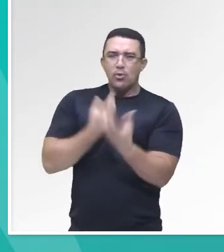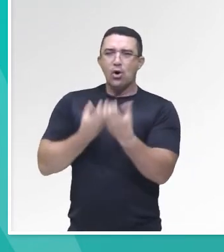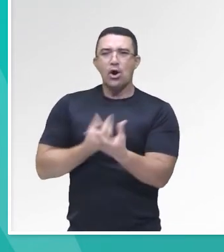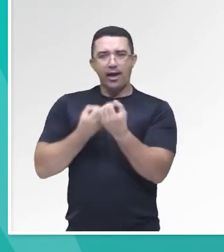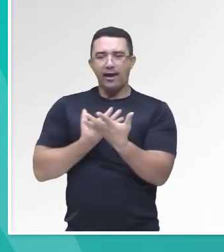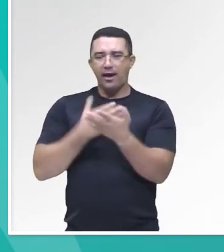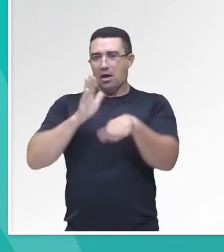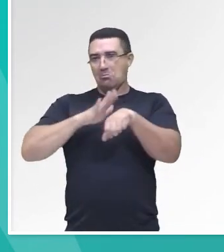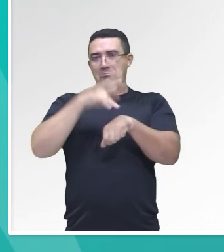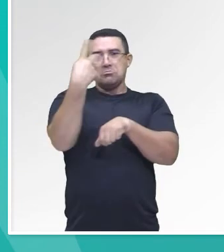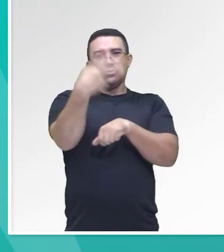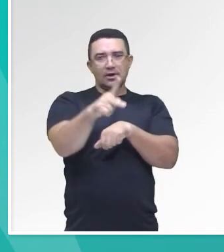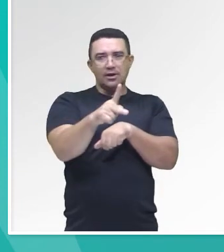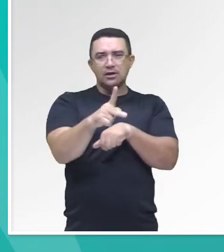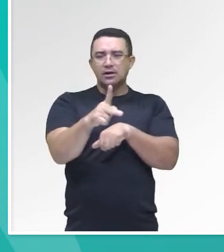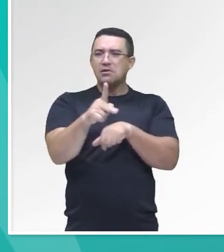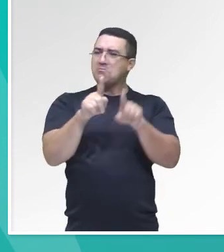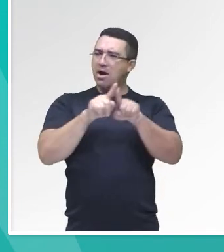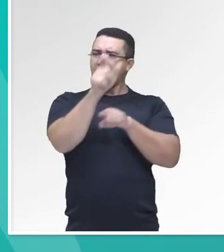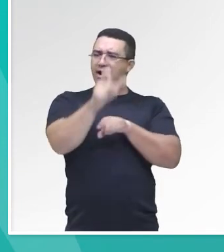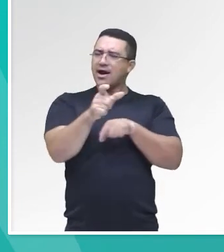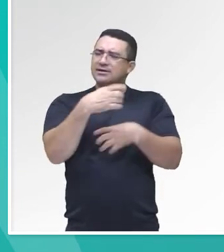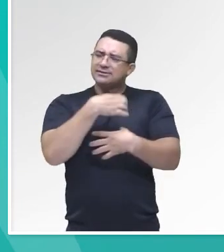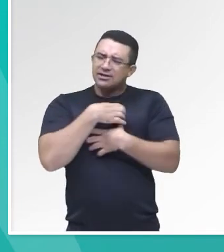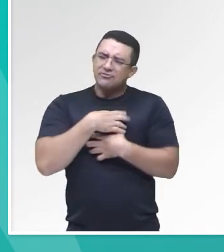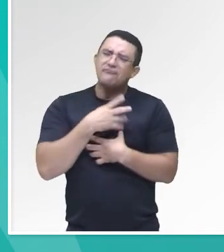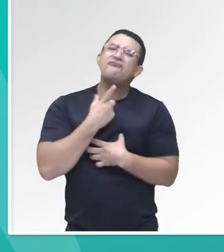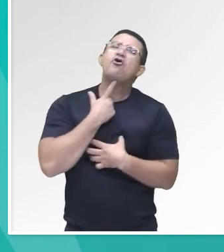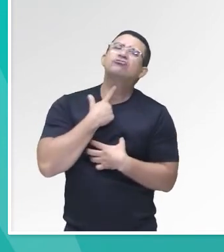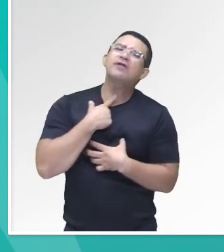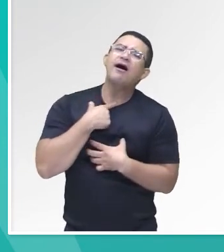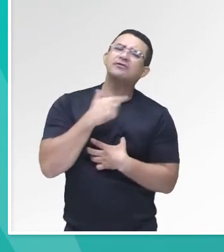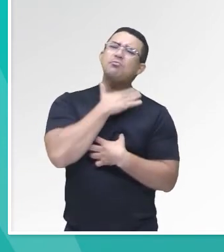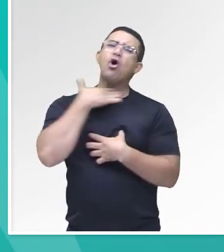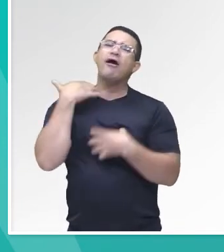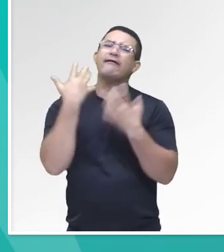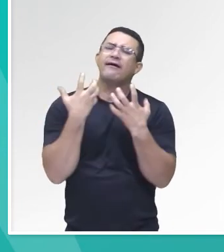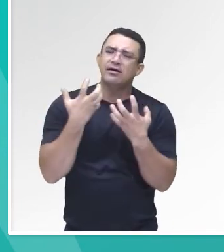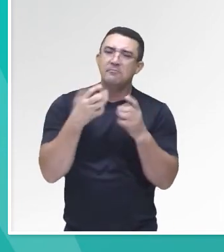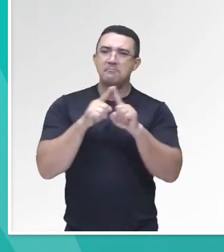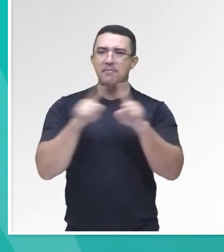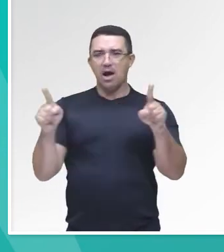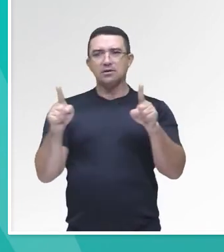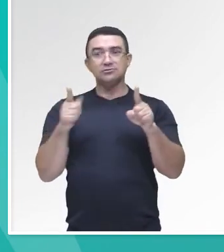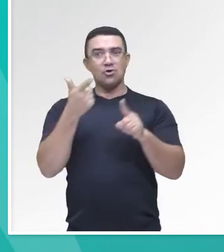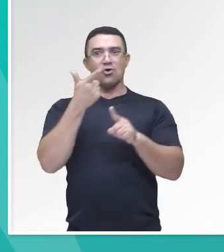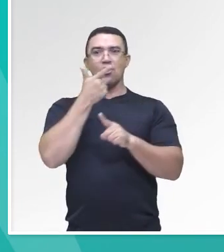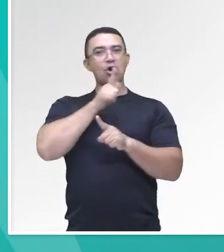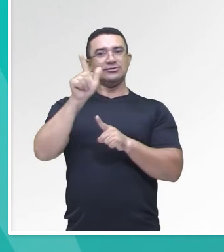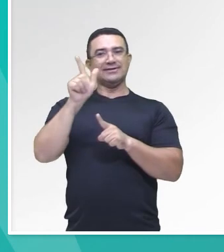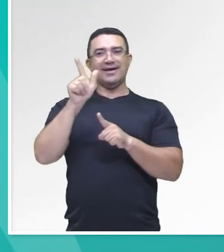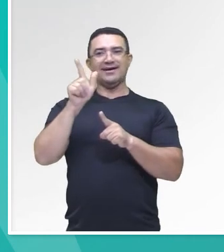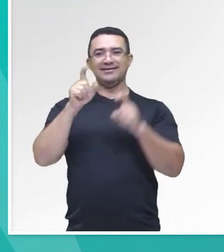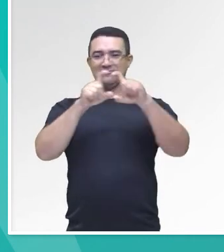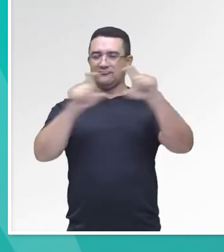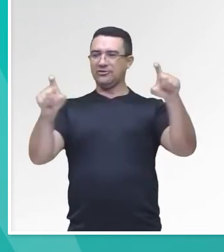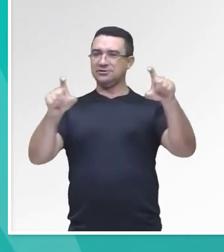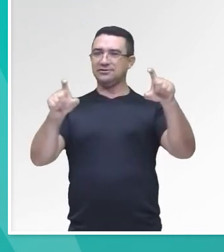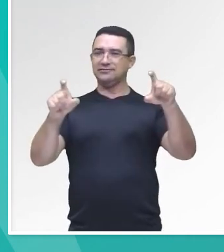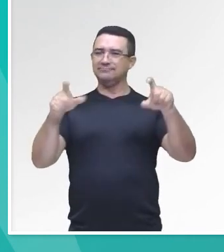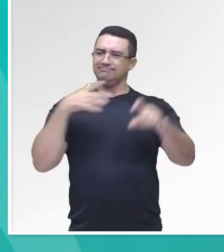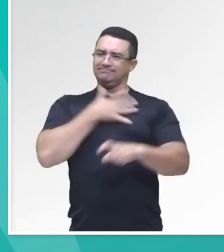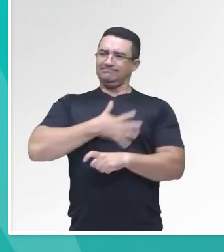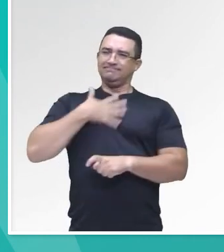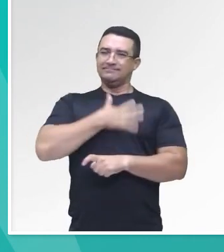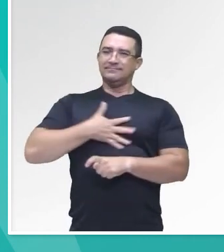apesar de ter esse sentimento de morrer, de morte, né. Então, a figura de linguagem